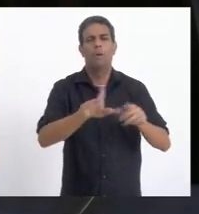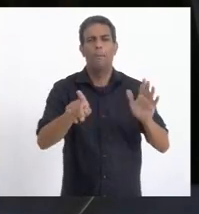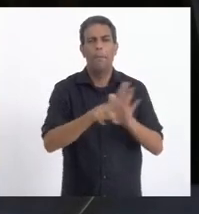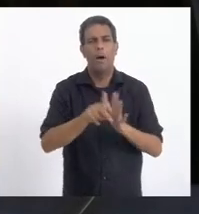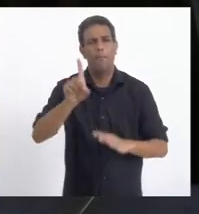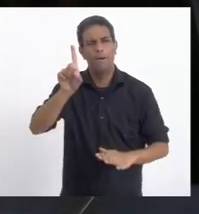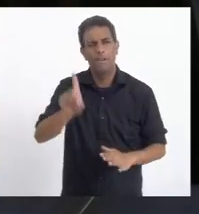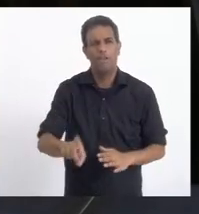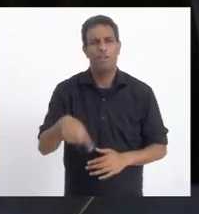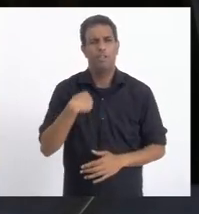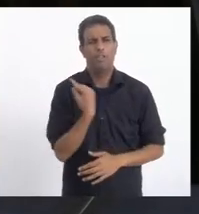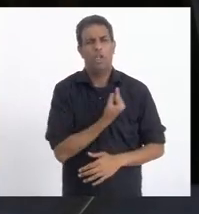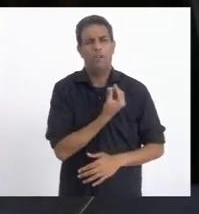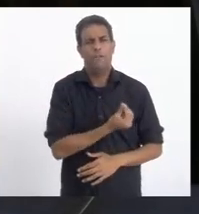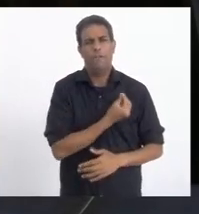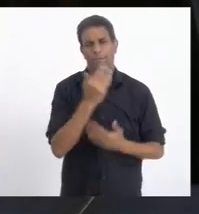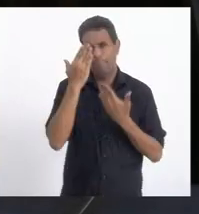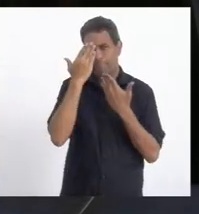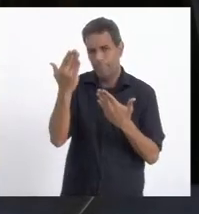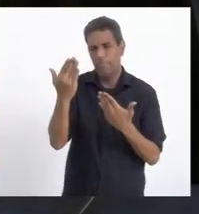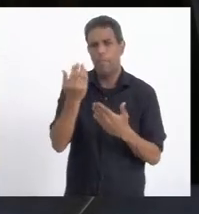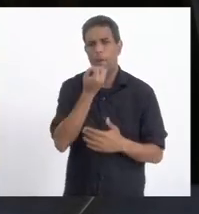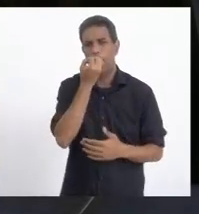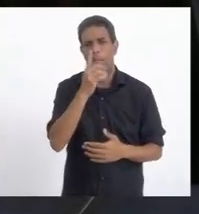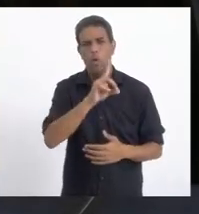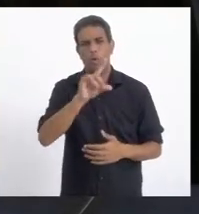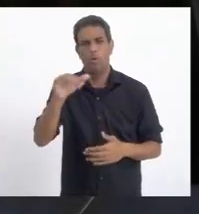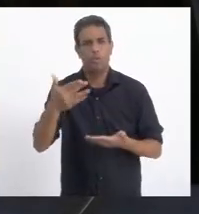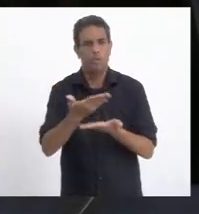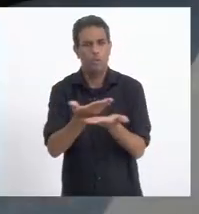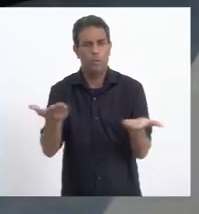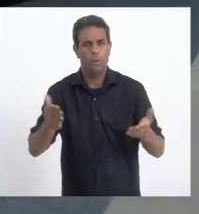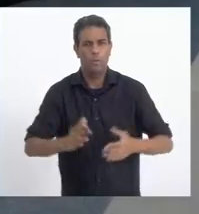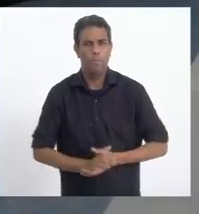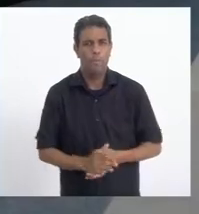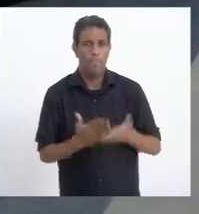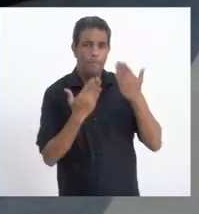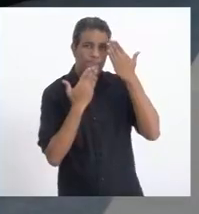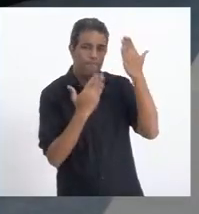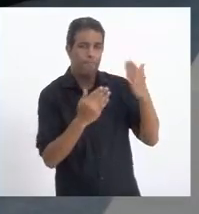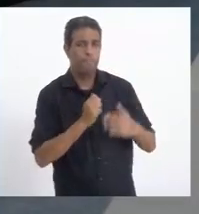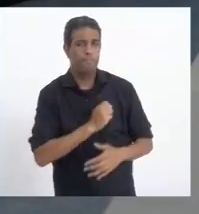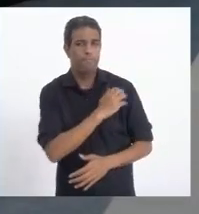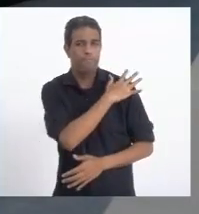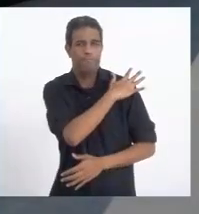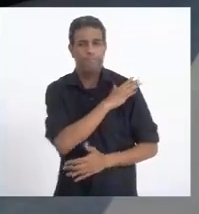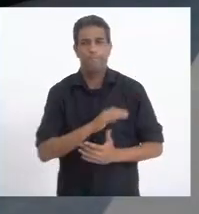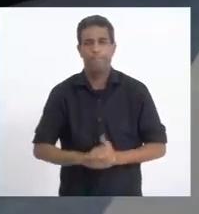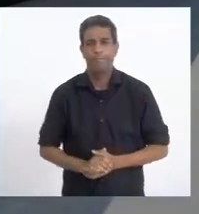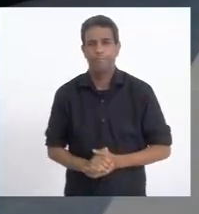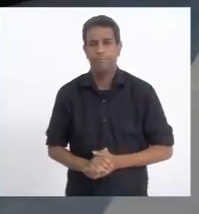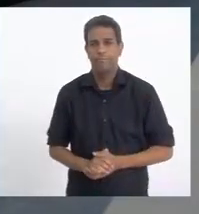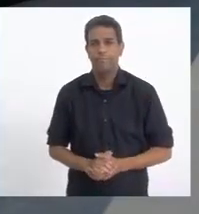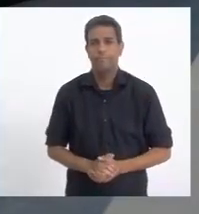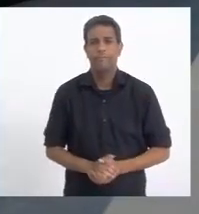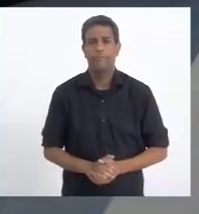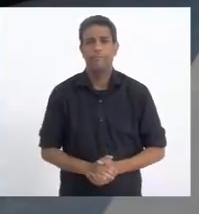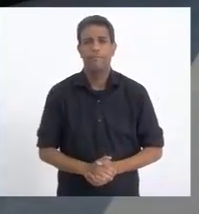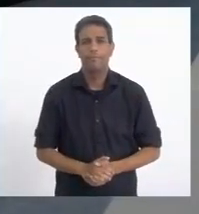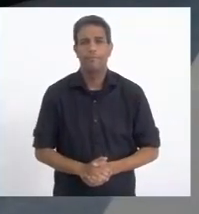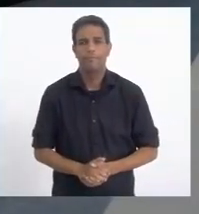de direito e aqui nos é devido Obrigado a todos bom dia obrigado Coronel Deputado por Nacional